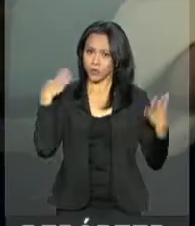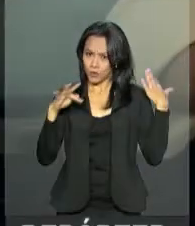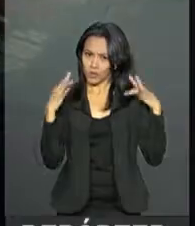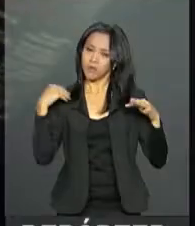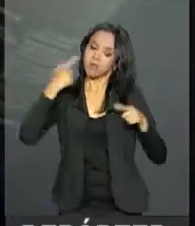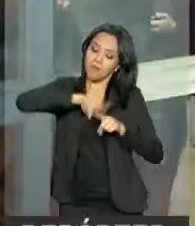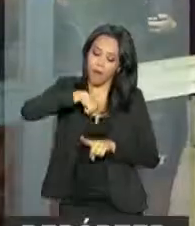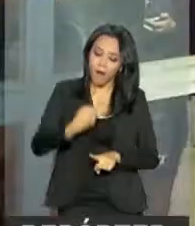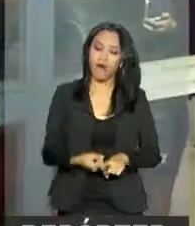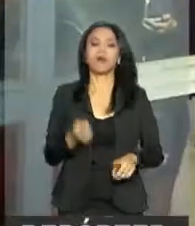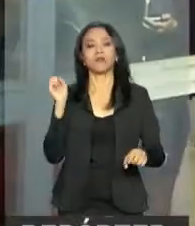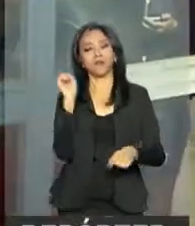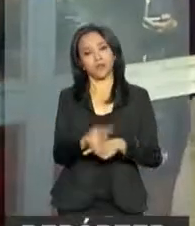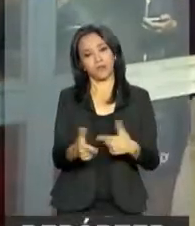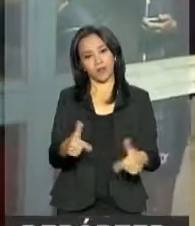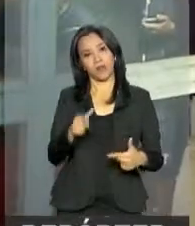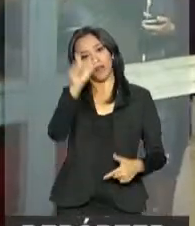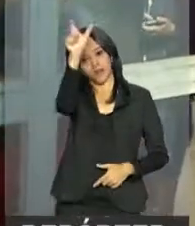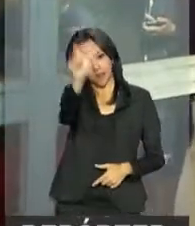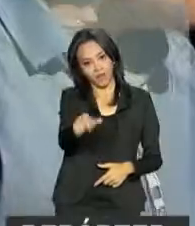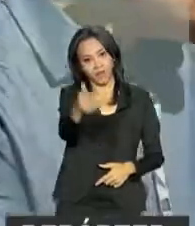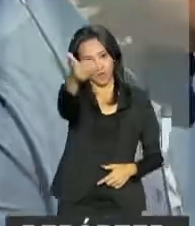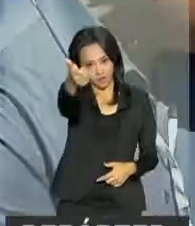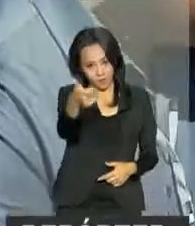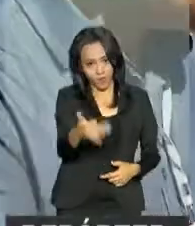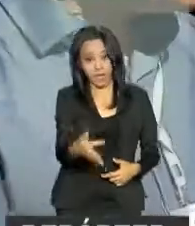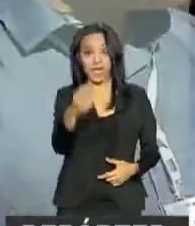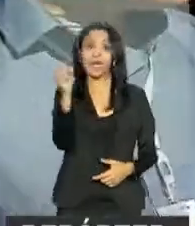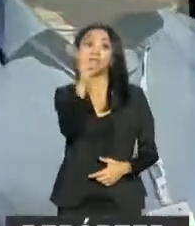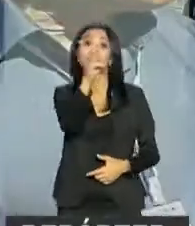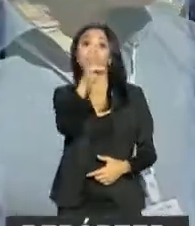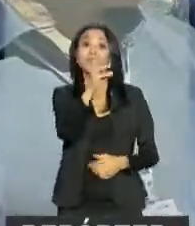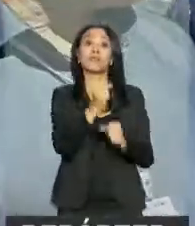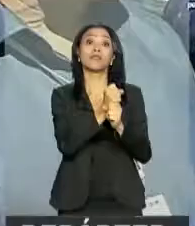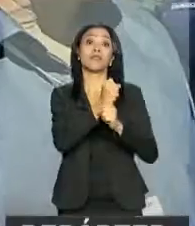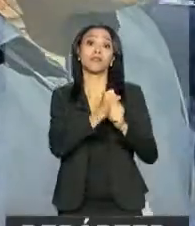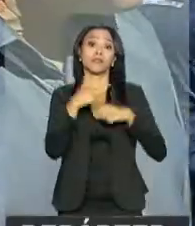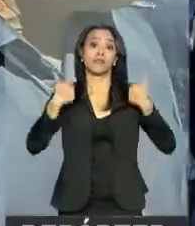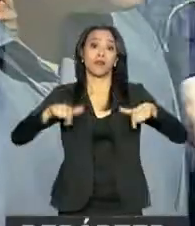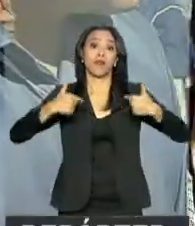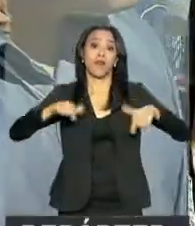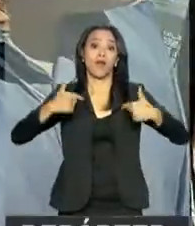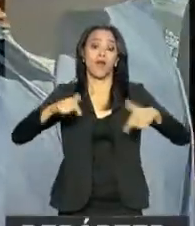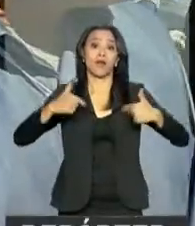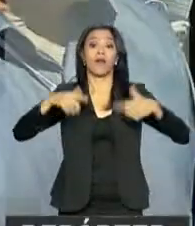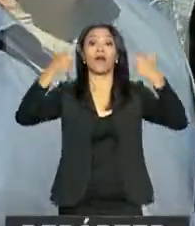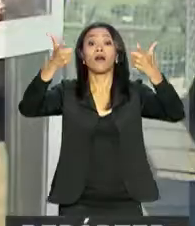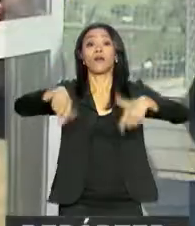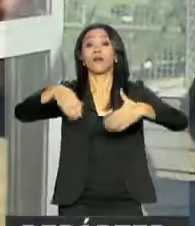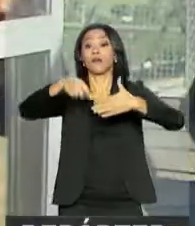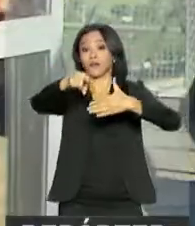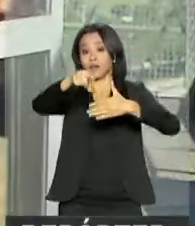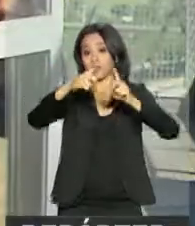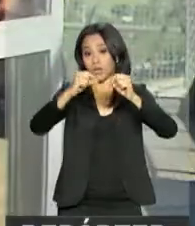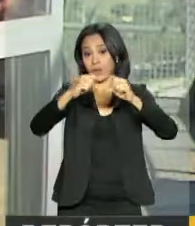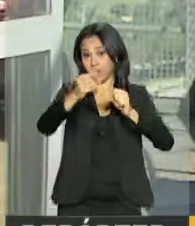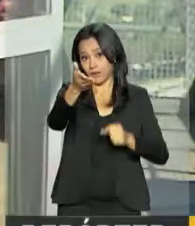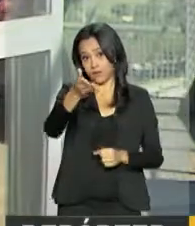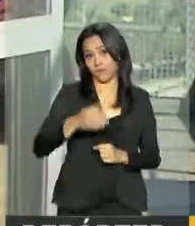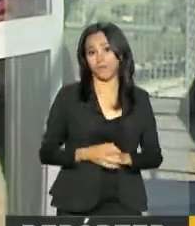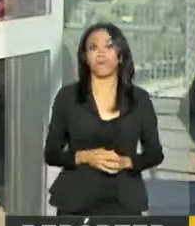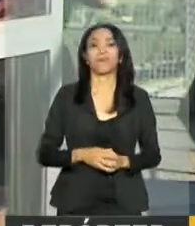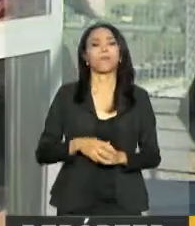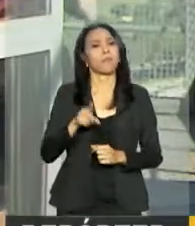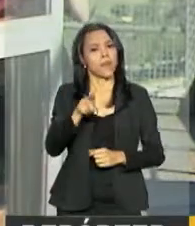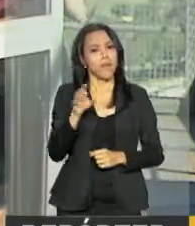mais emprego. Que o diga o Roberto, que há 33 anos trabalha como guia turístico em Brasília. É um mercado